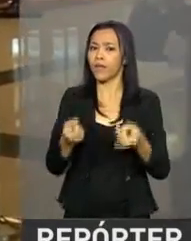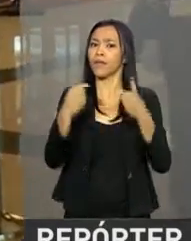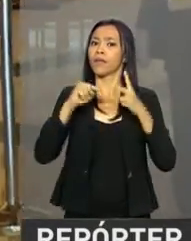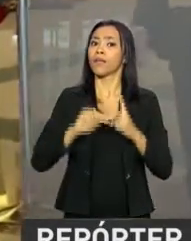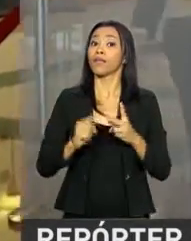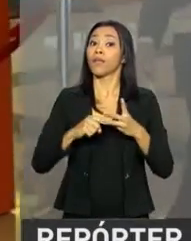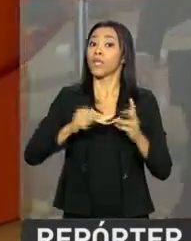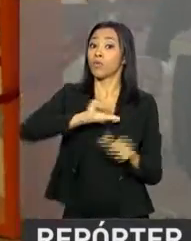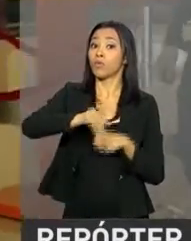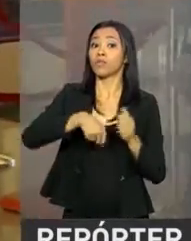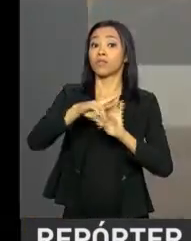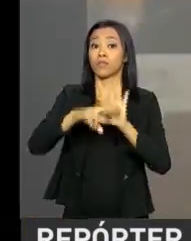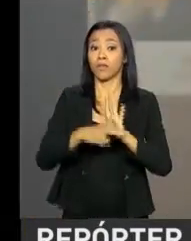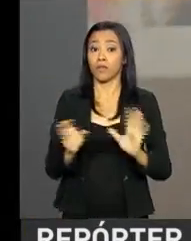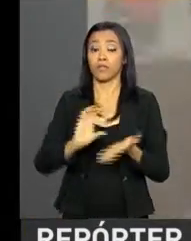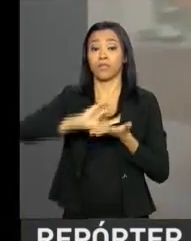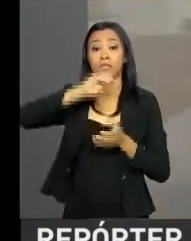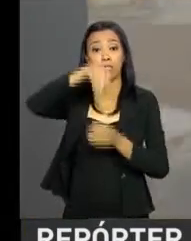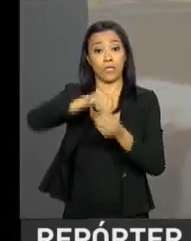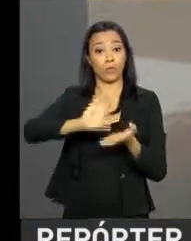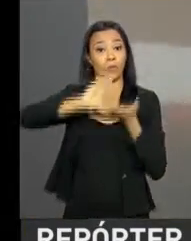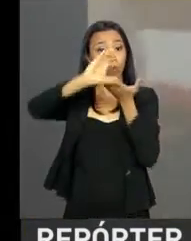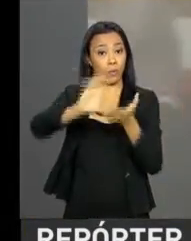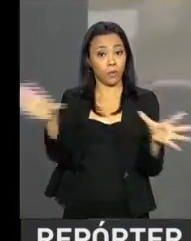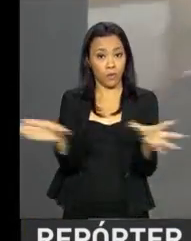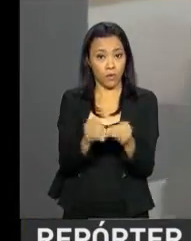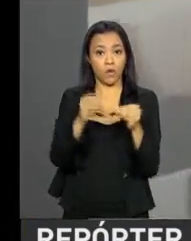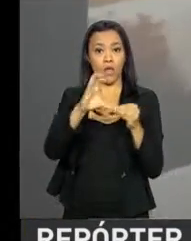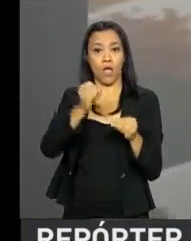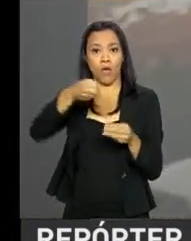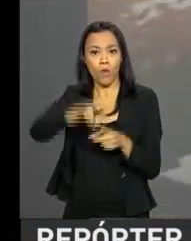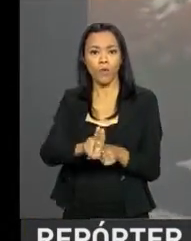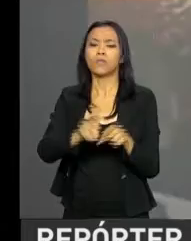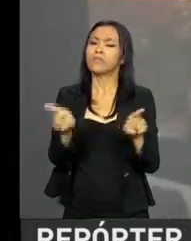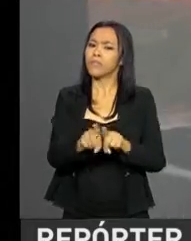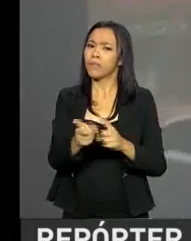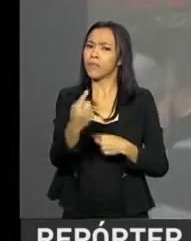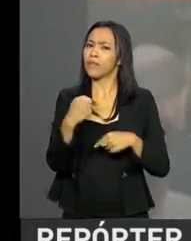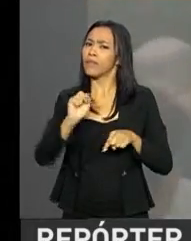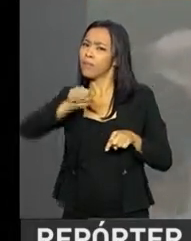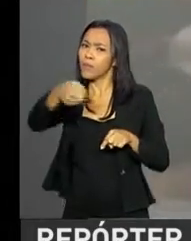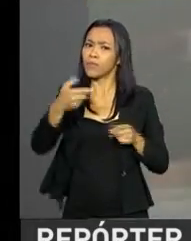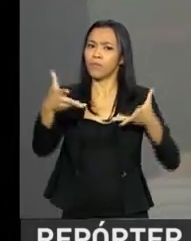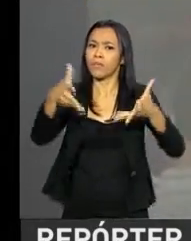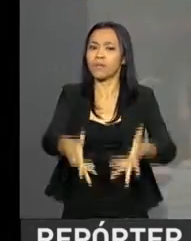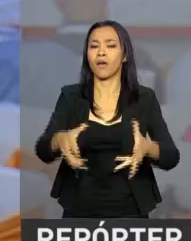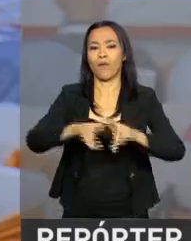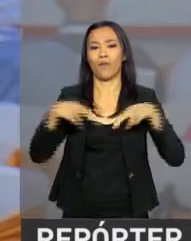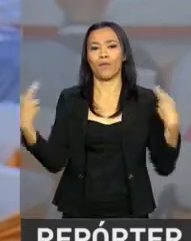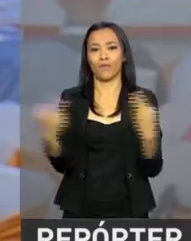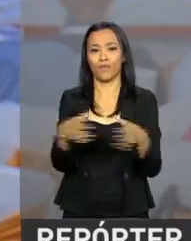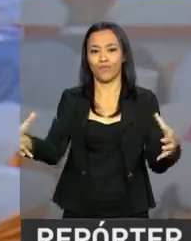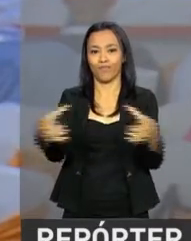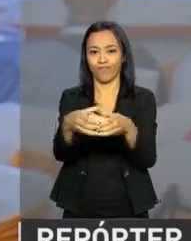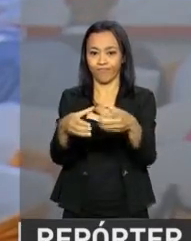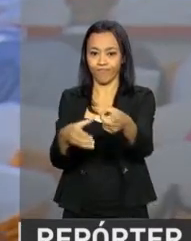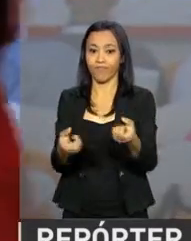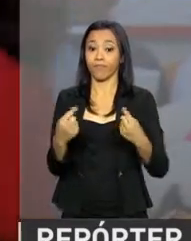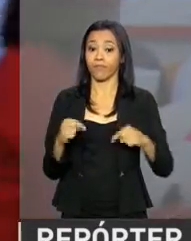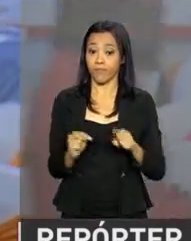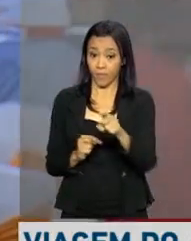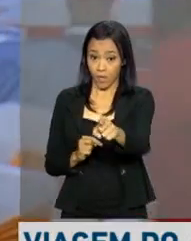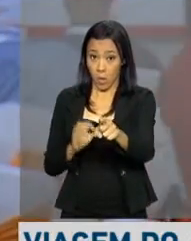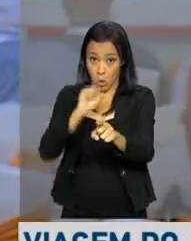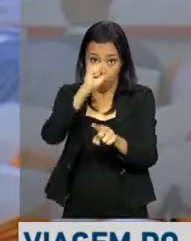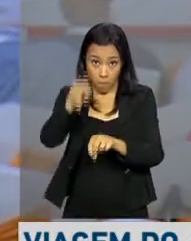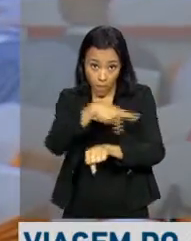do Conselho de Segurança da ONU. Os governantes também participaram de uma reunião com o Conselho Empresarial dos BRICS. Um país estável na